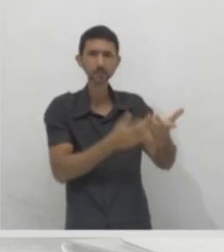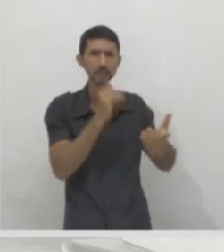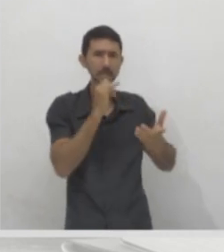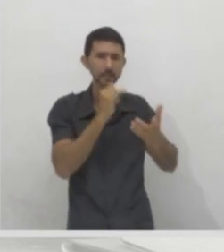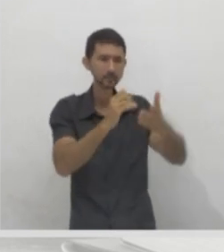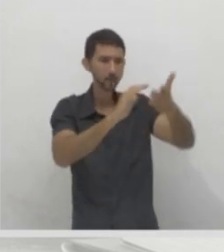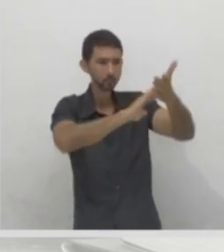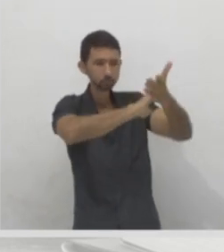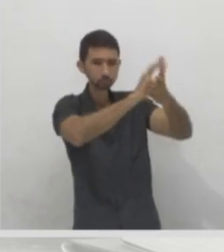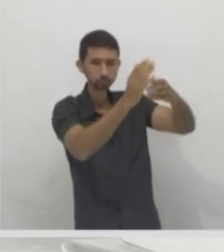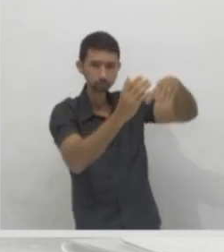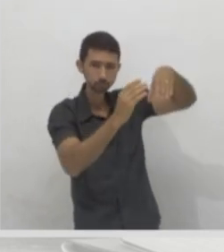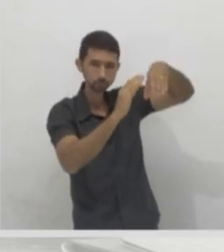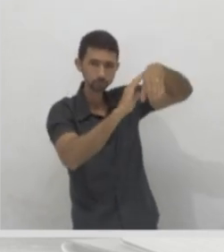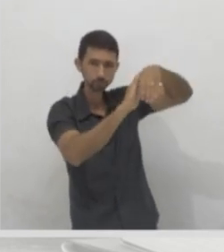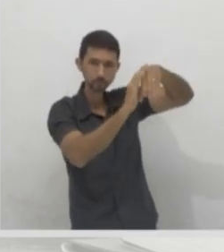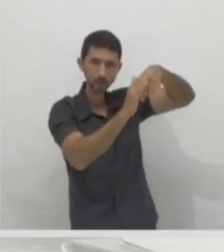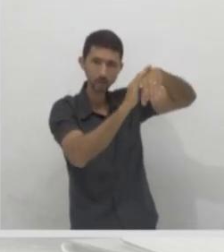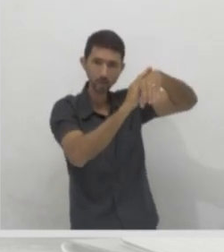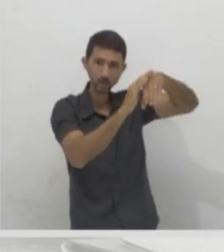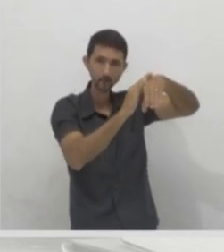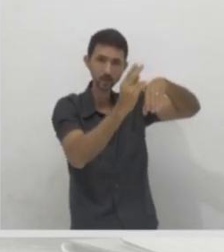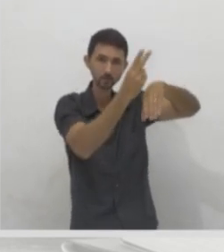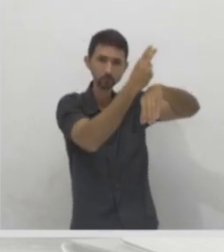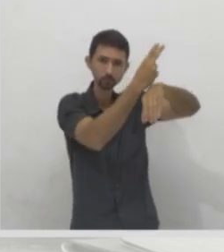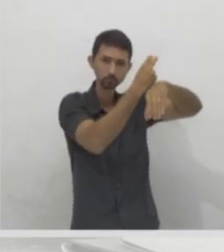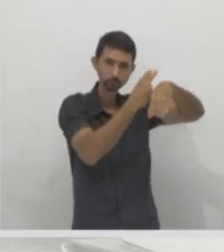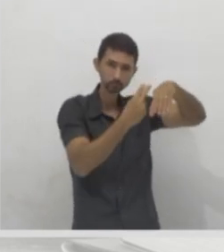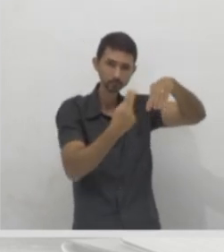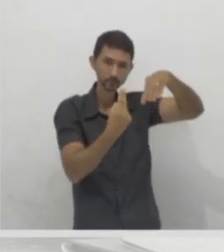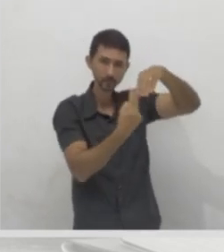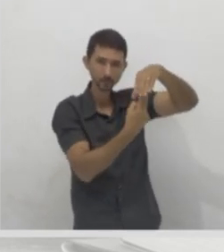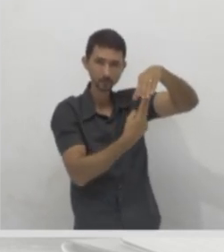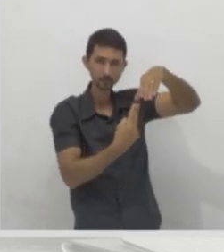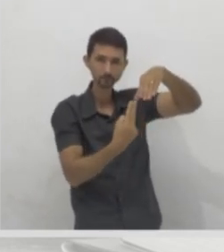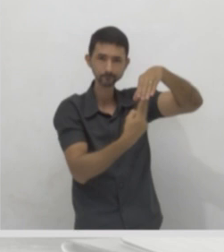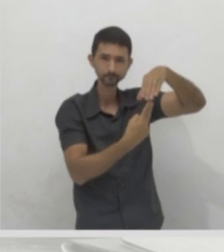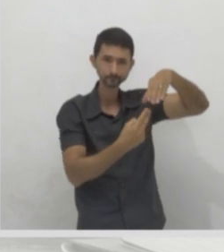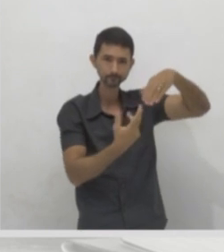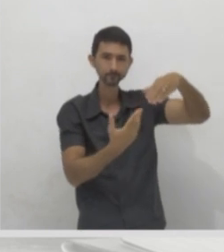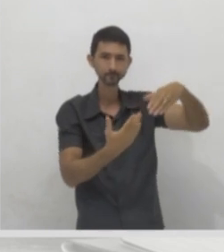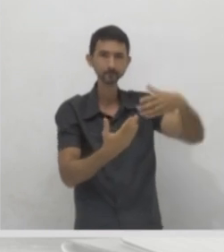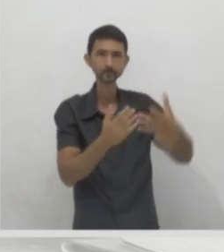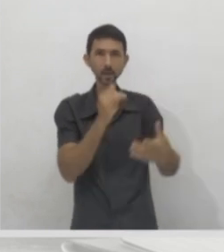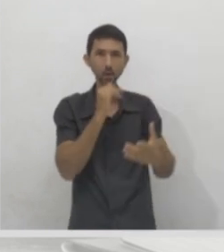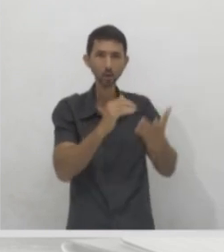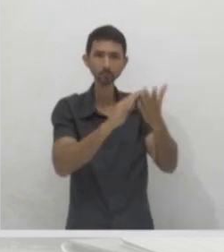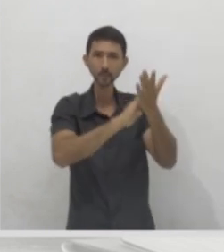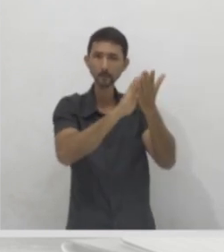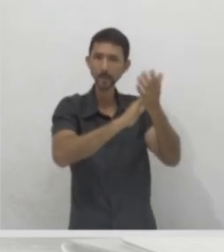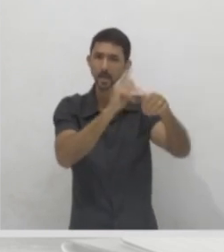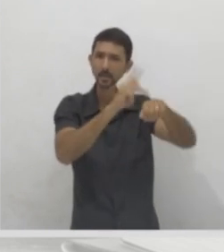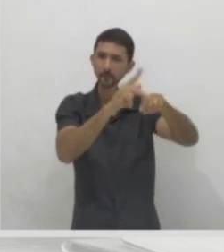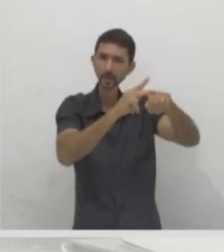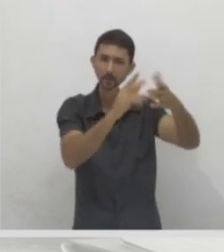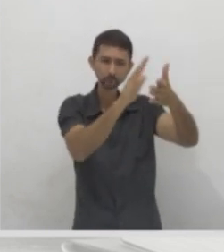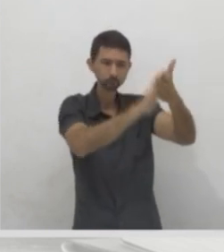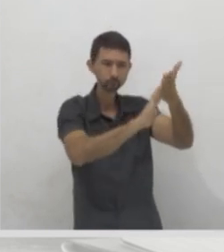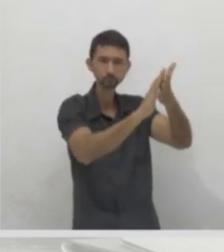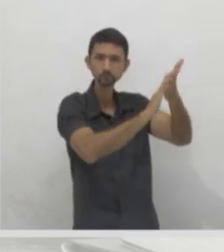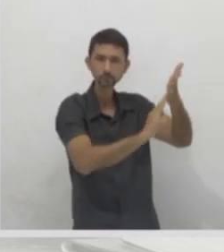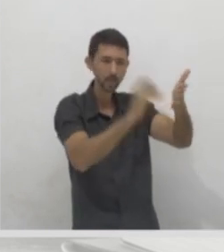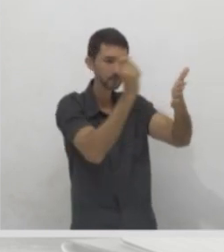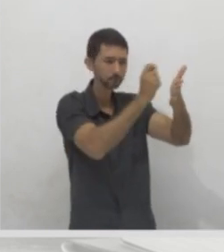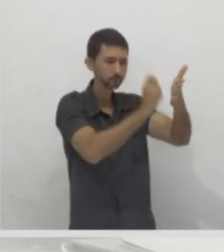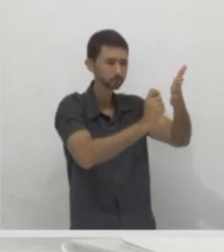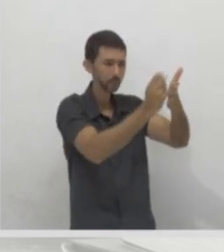fazendo marcas e pinturas nas paredes das rochas, pessoal. Nós vamos ver uma imagem daqui a pouco que vai falar sobre isso, tá?